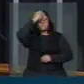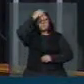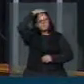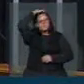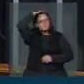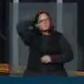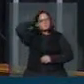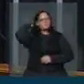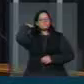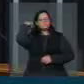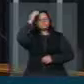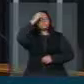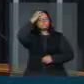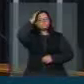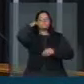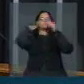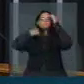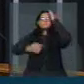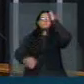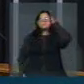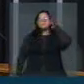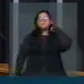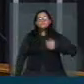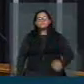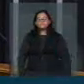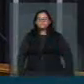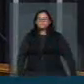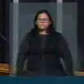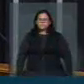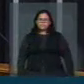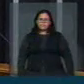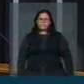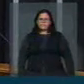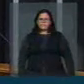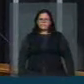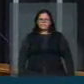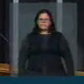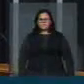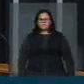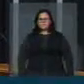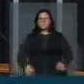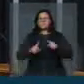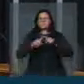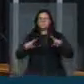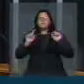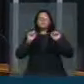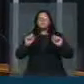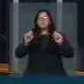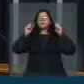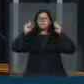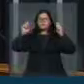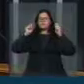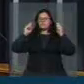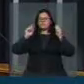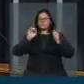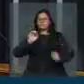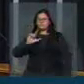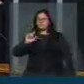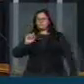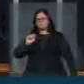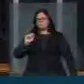do governo da presidente Dilma. Agora, senhor presidente, o que esse movimento de classe média,